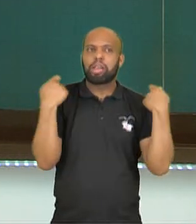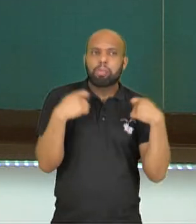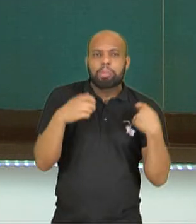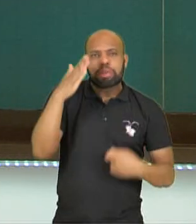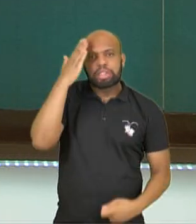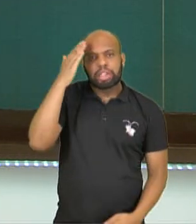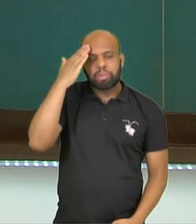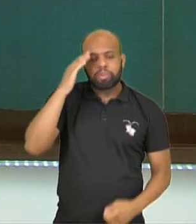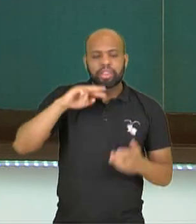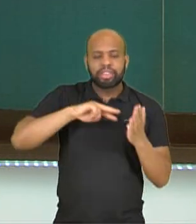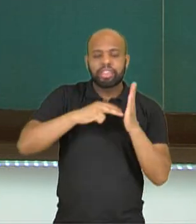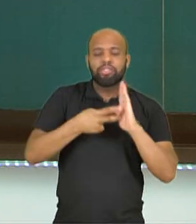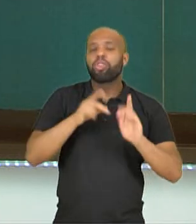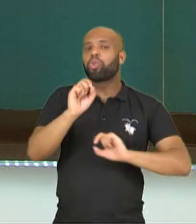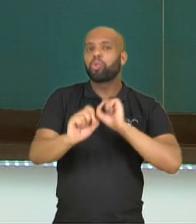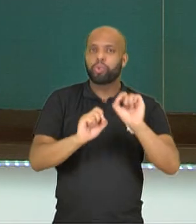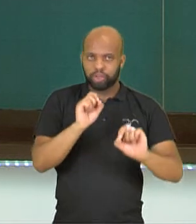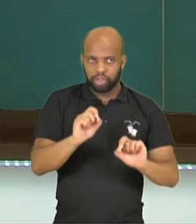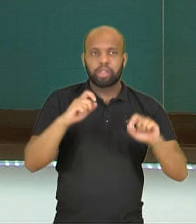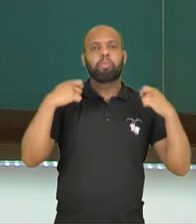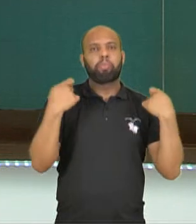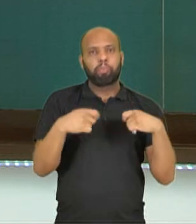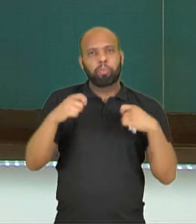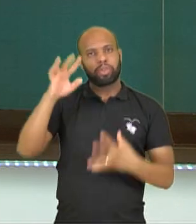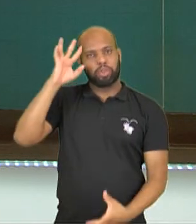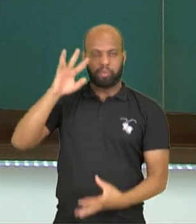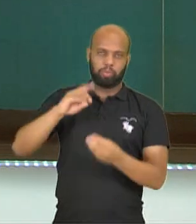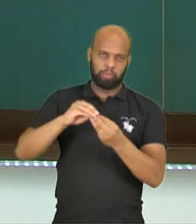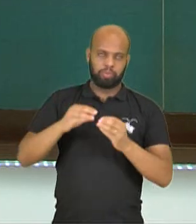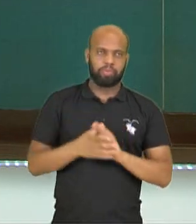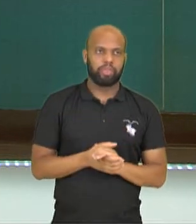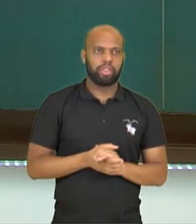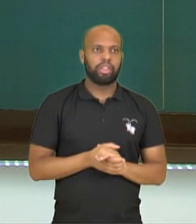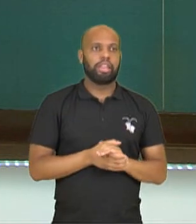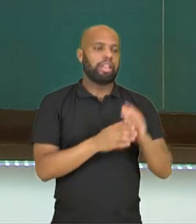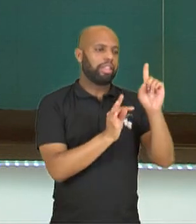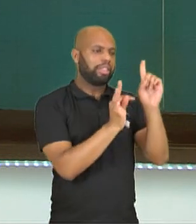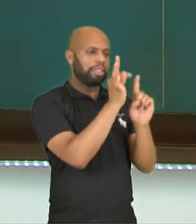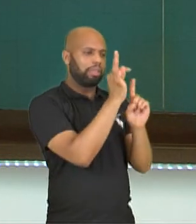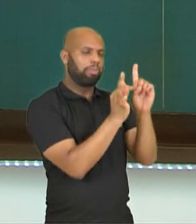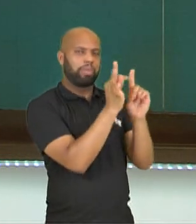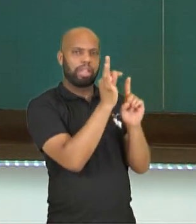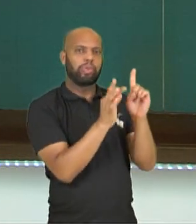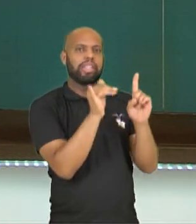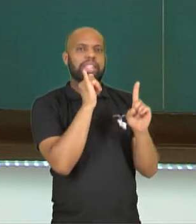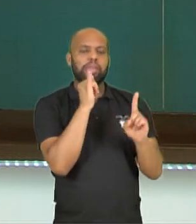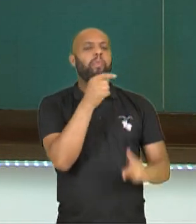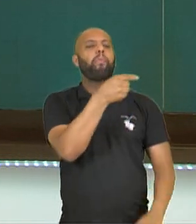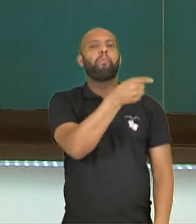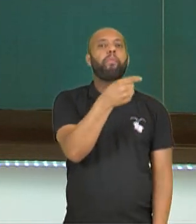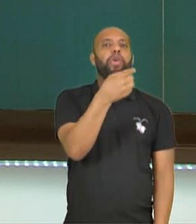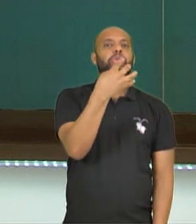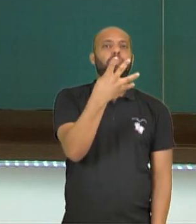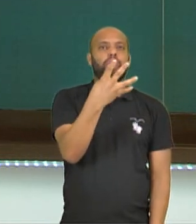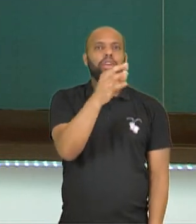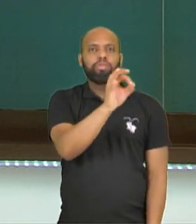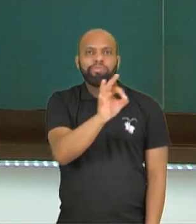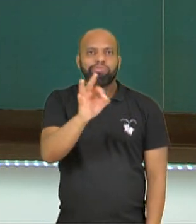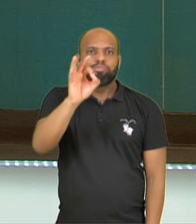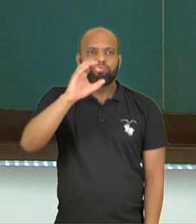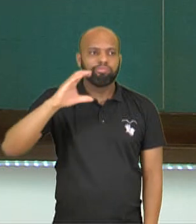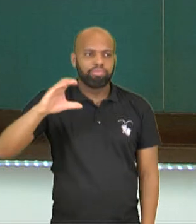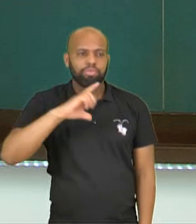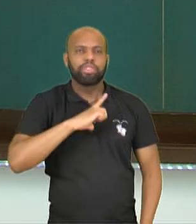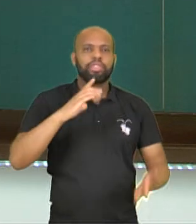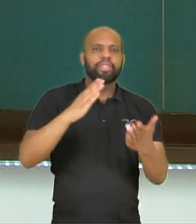elas representam na prática. Precisamos entender. Temperatura abaixo de zero, menos 4 graus Celsius. Em